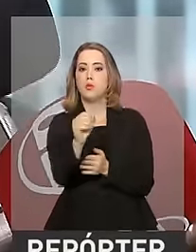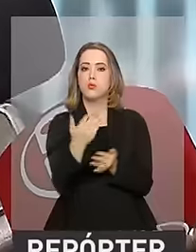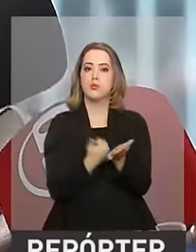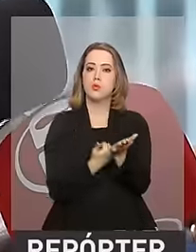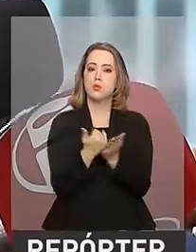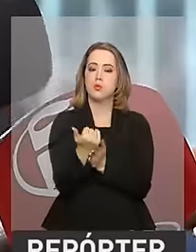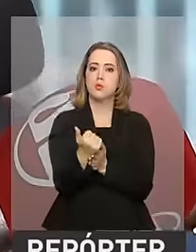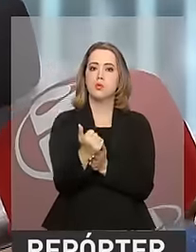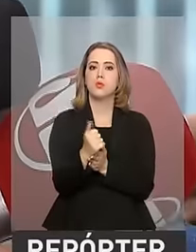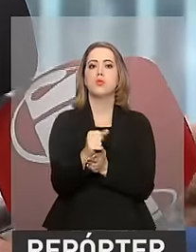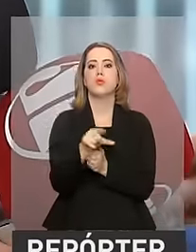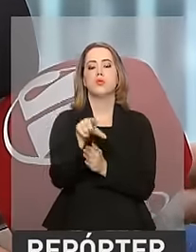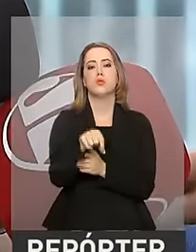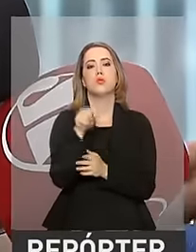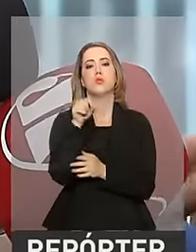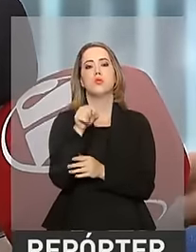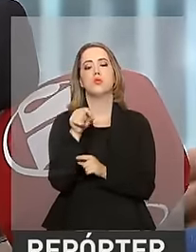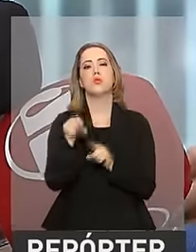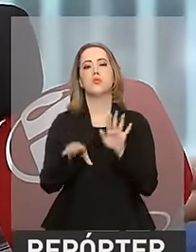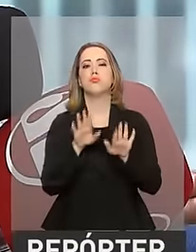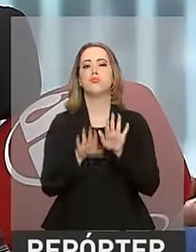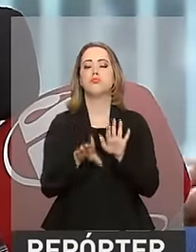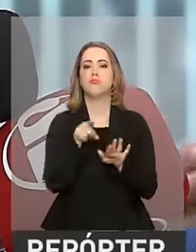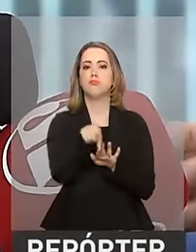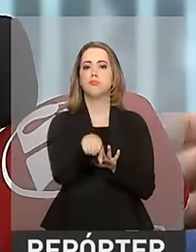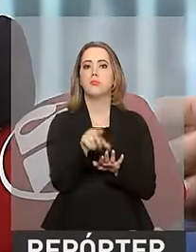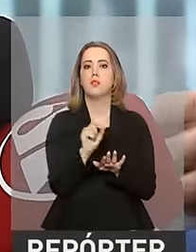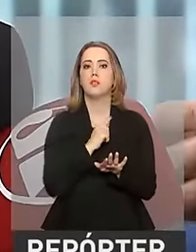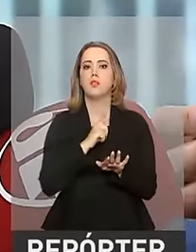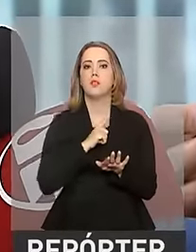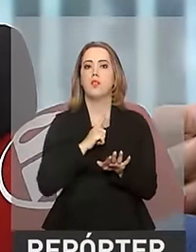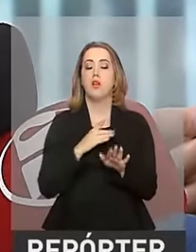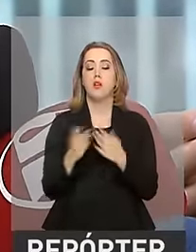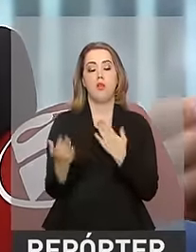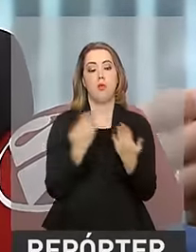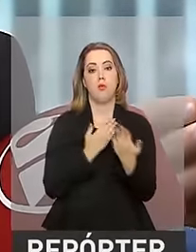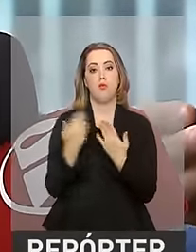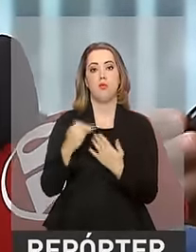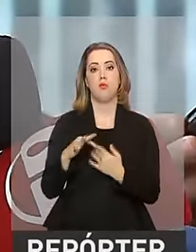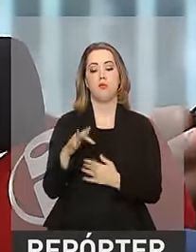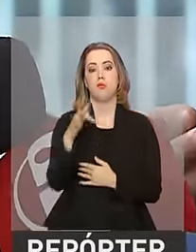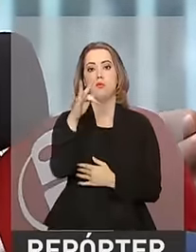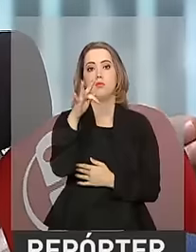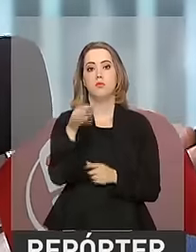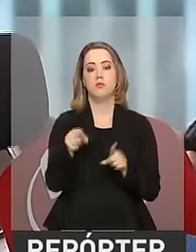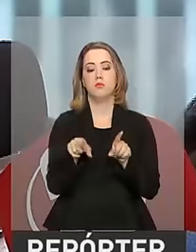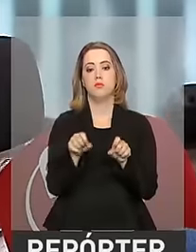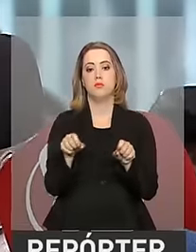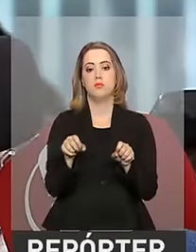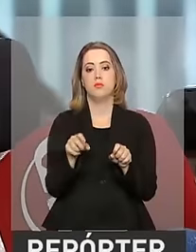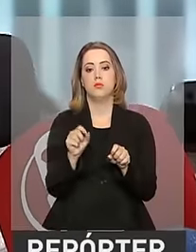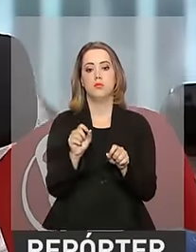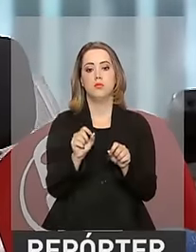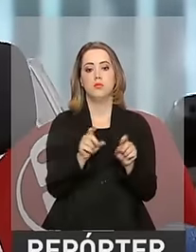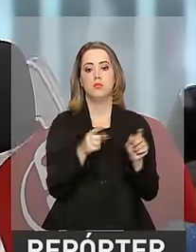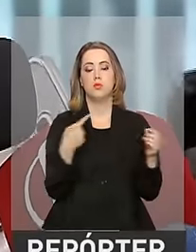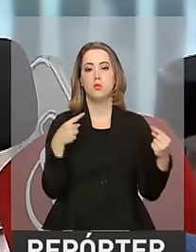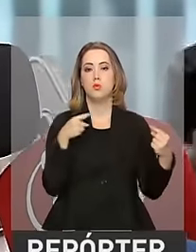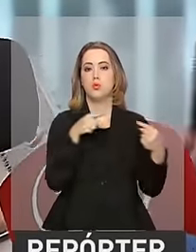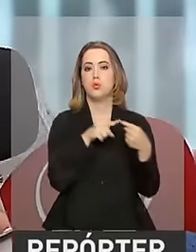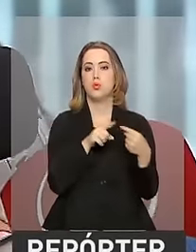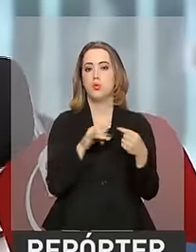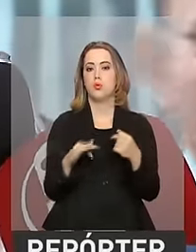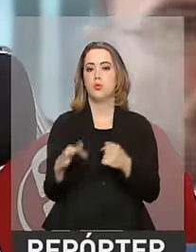diante prevalece Aí sim a correção ah baseada na